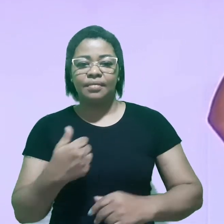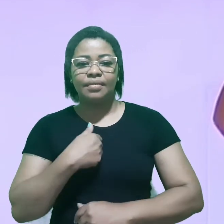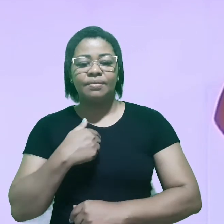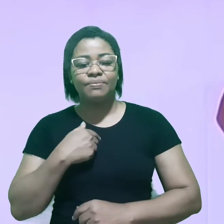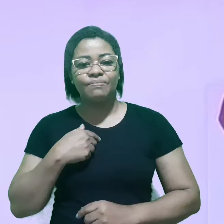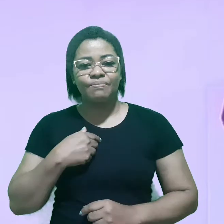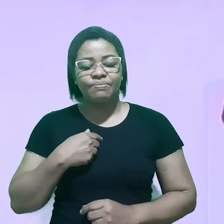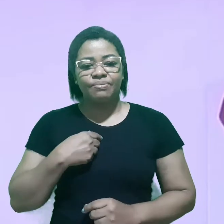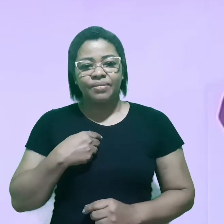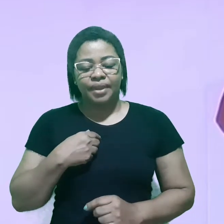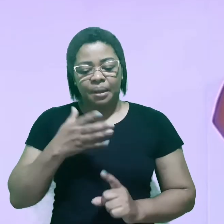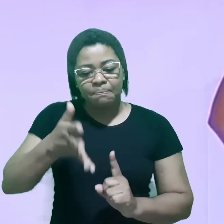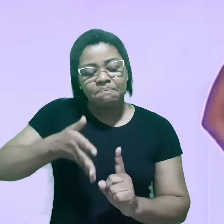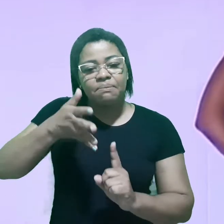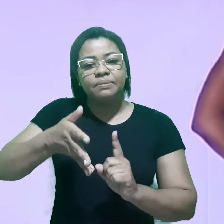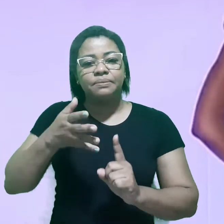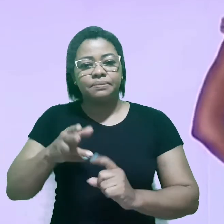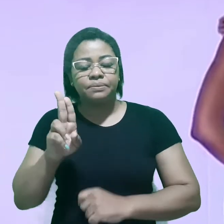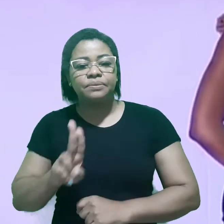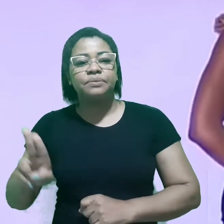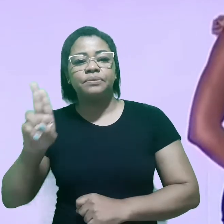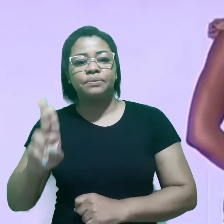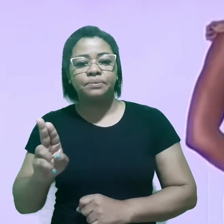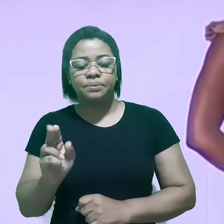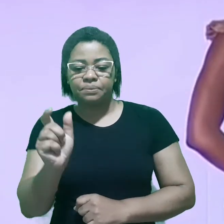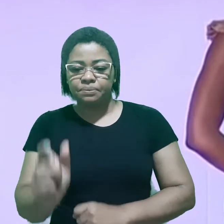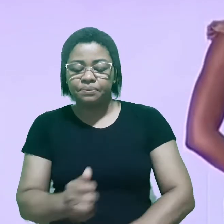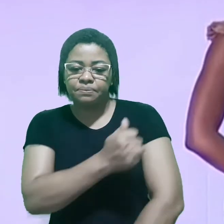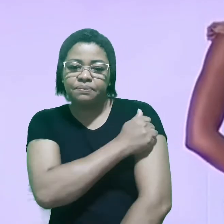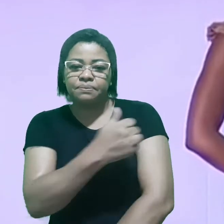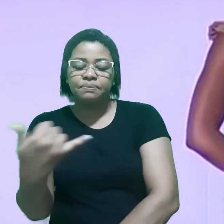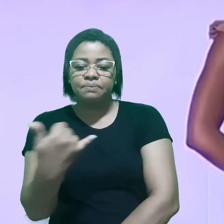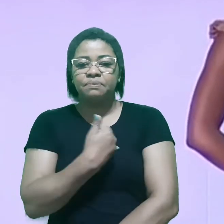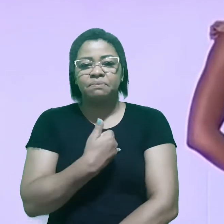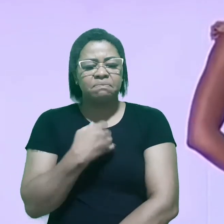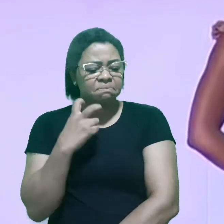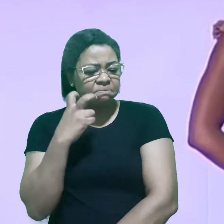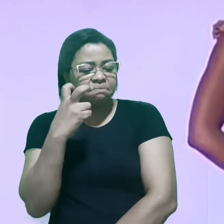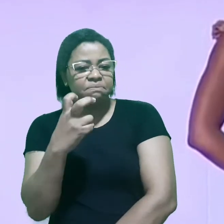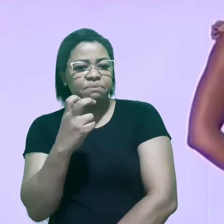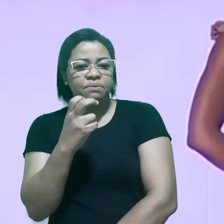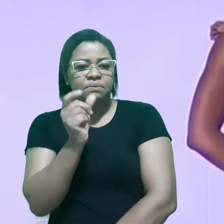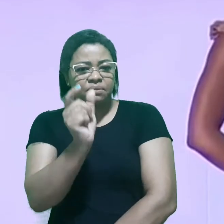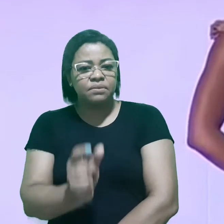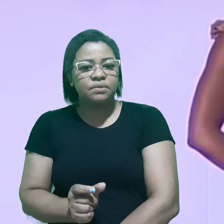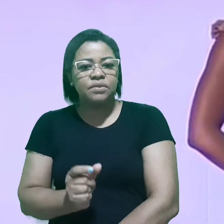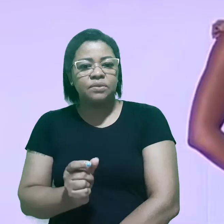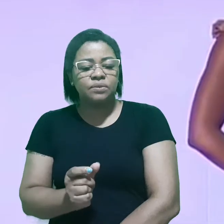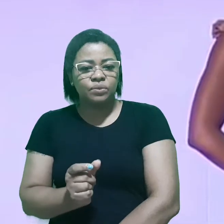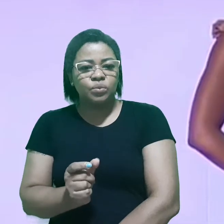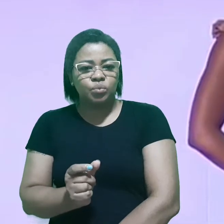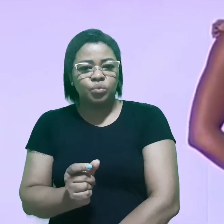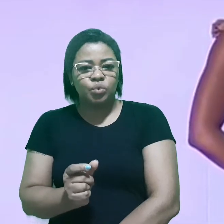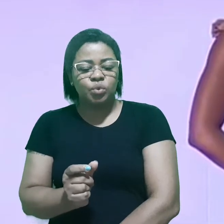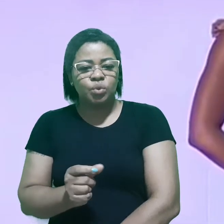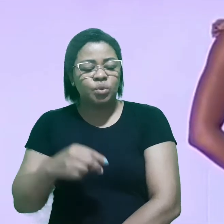que era uma vergonha que homens nigerianos fossem agressores físicos como a personagem do pai do meu